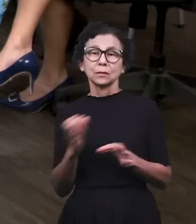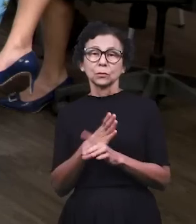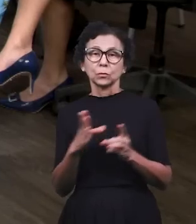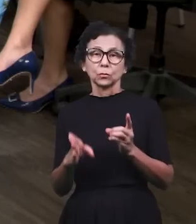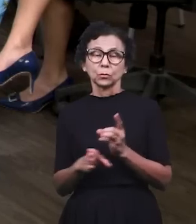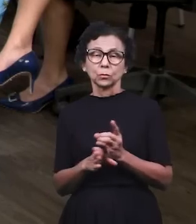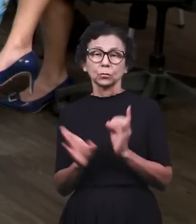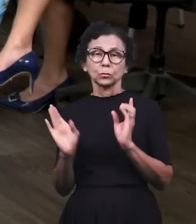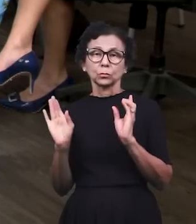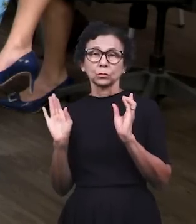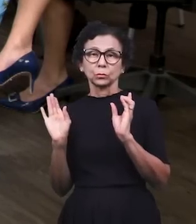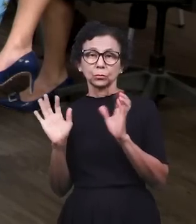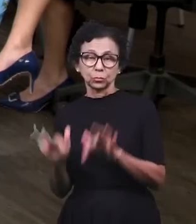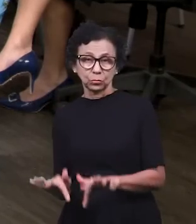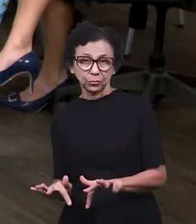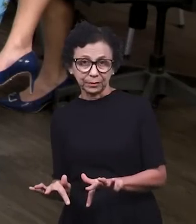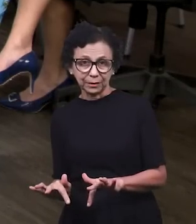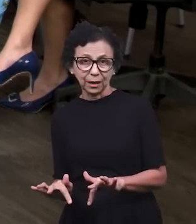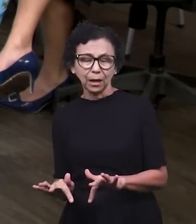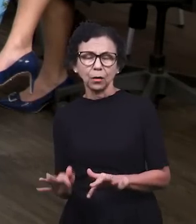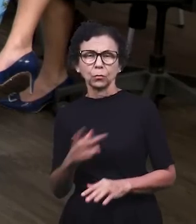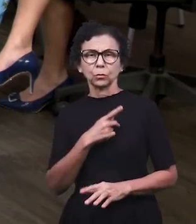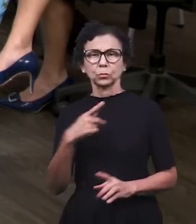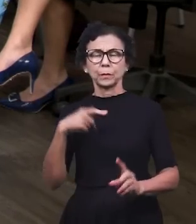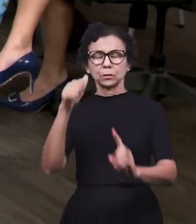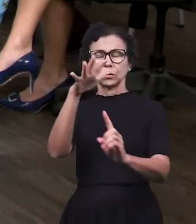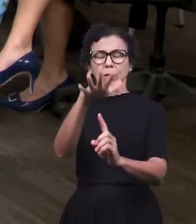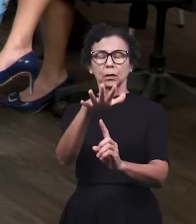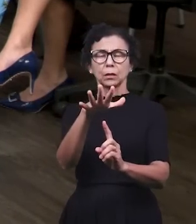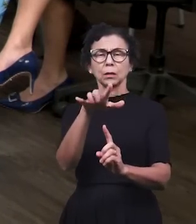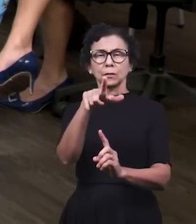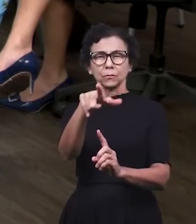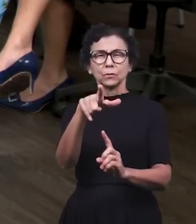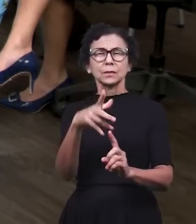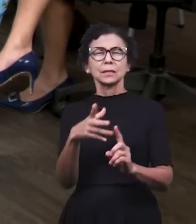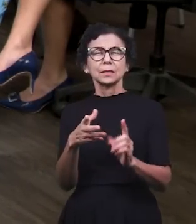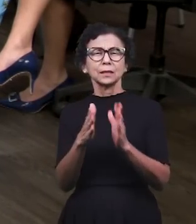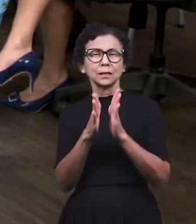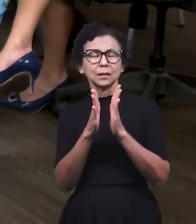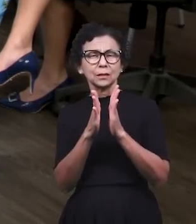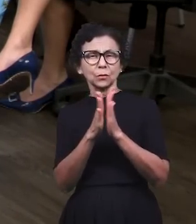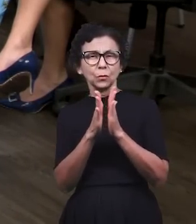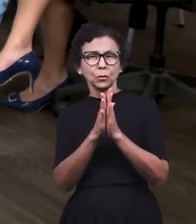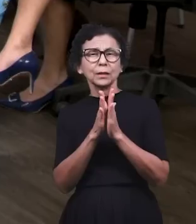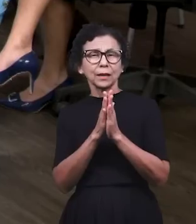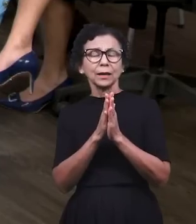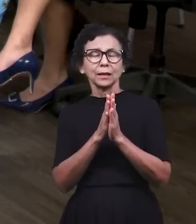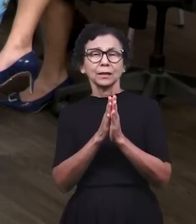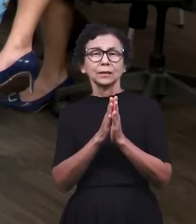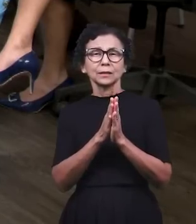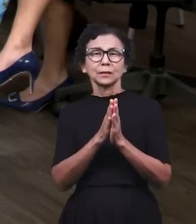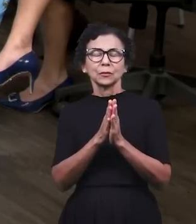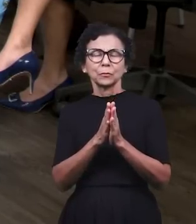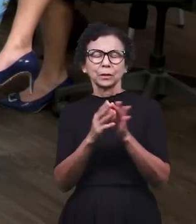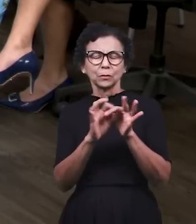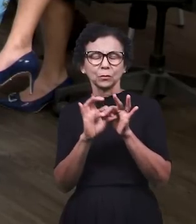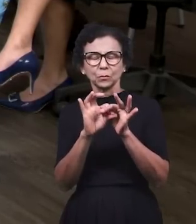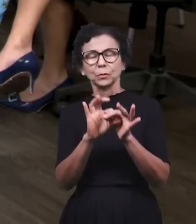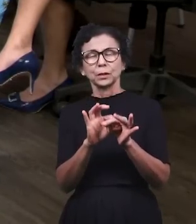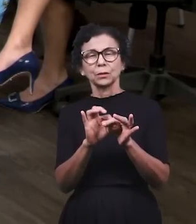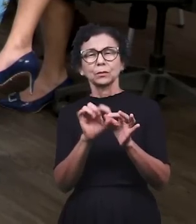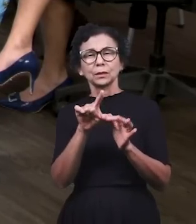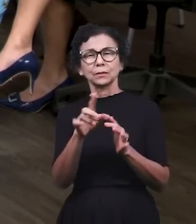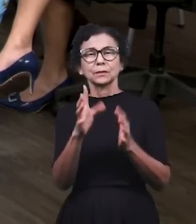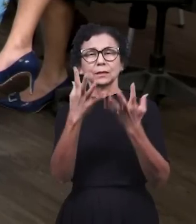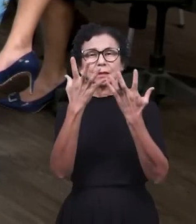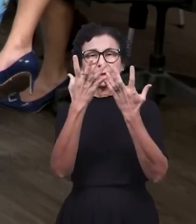Se você toma esse ato do culto como um ato para você, você pode receber a mesma bênção que você receberia numa imposição de